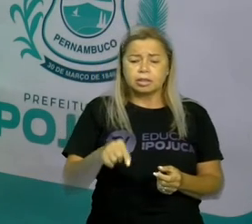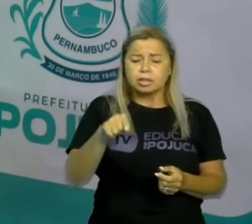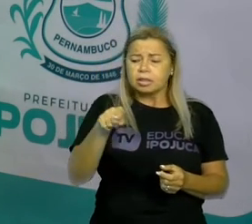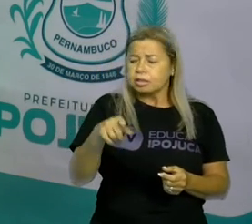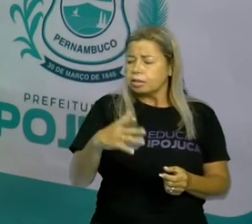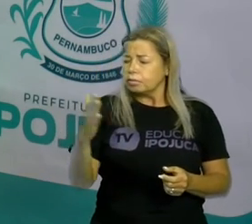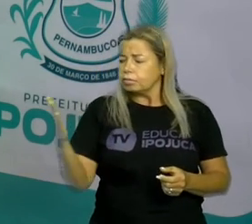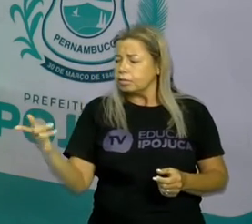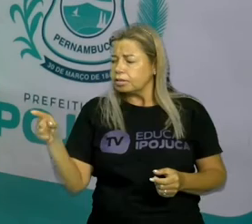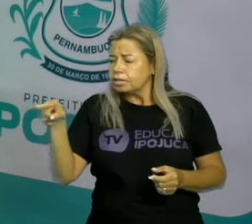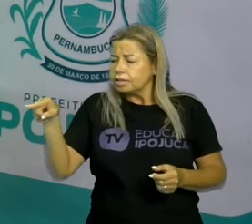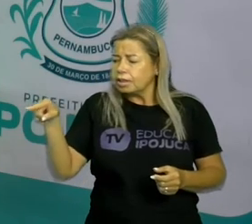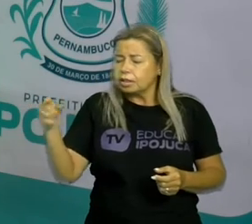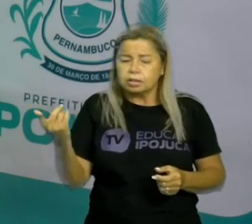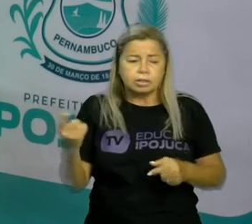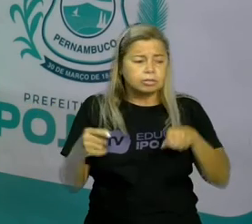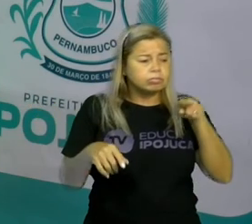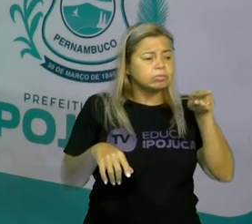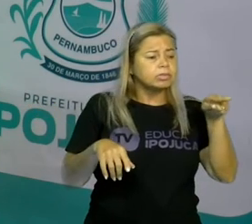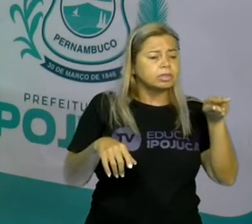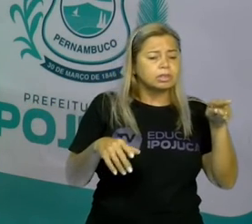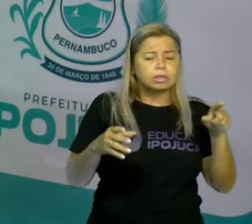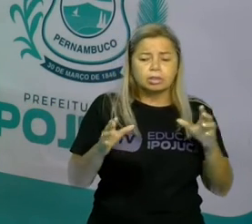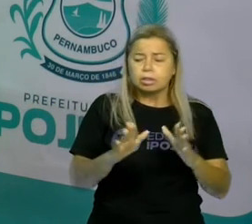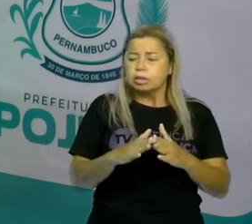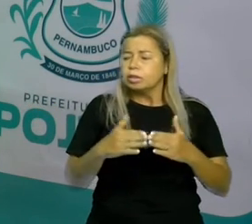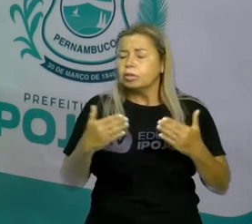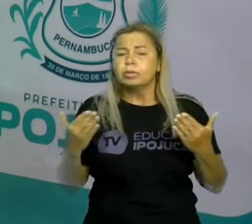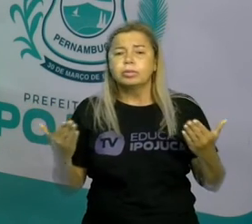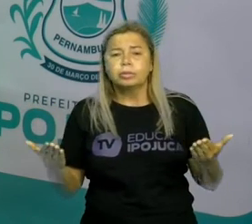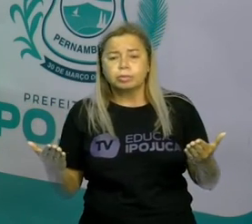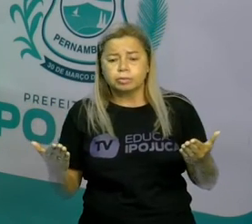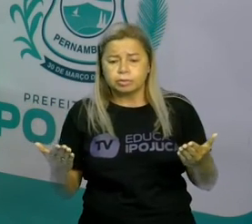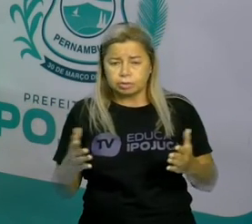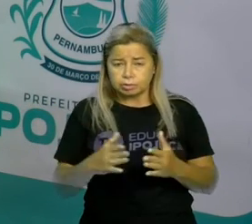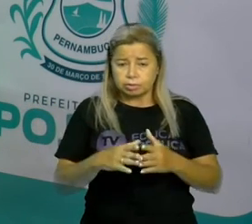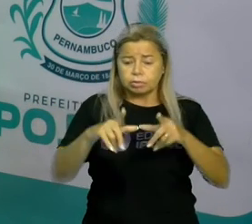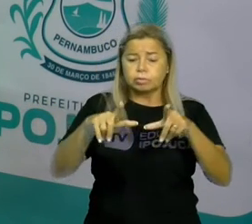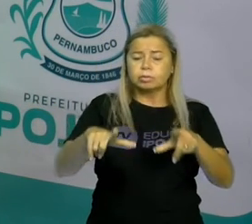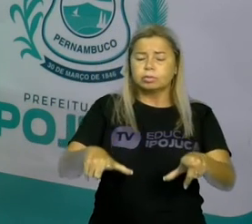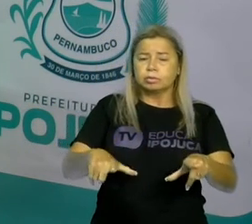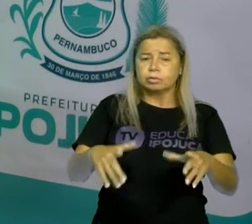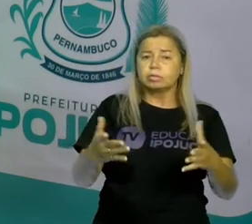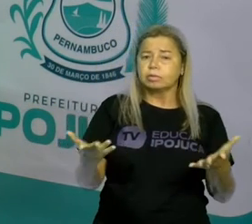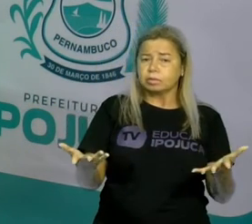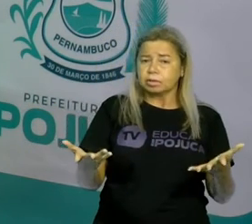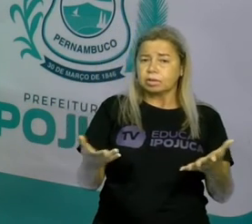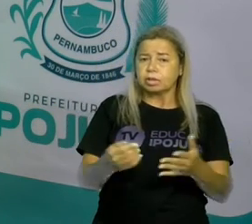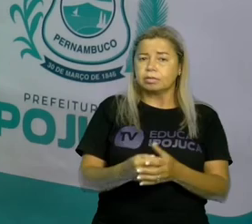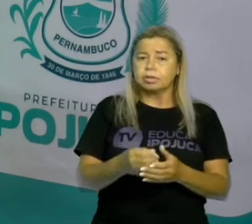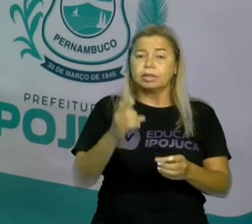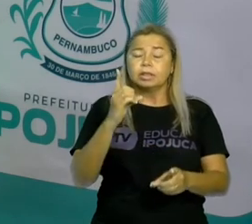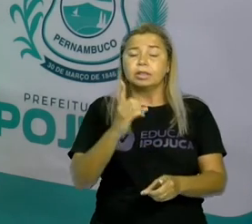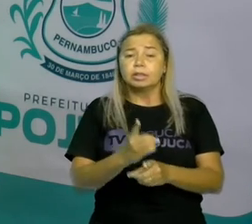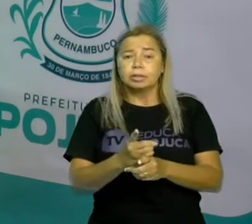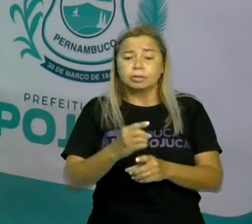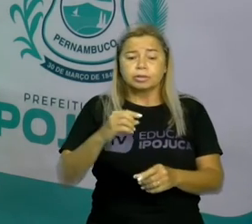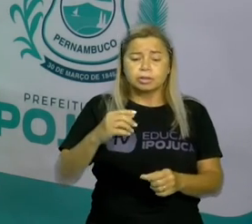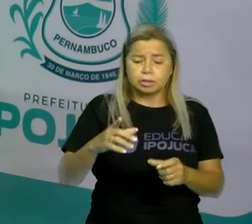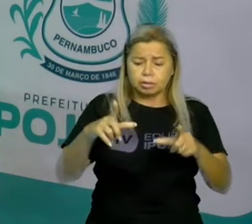à direita a esquerda então localizar um objeto em espaço